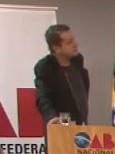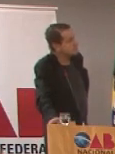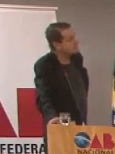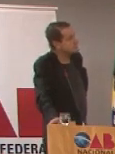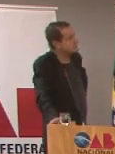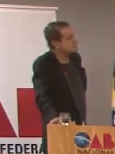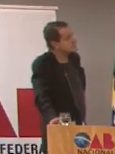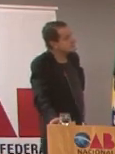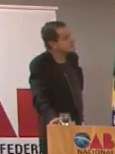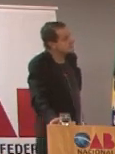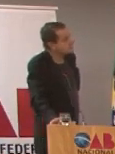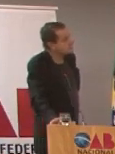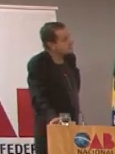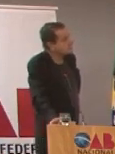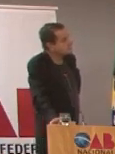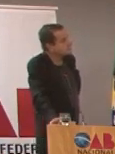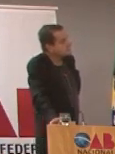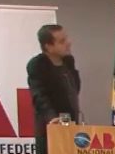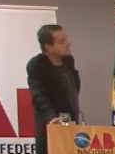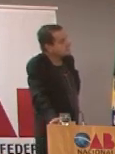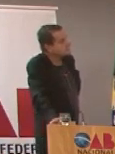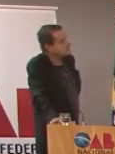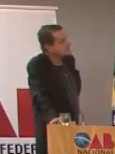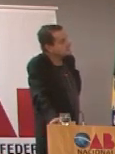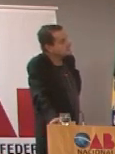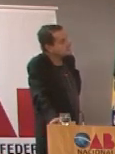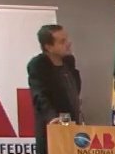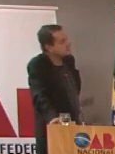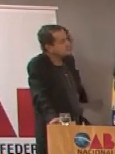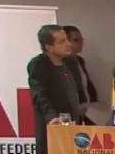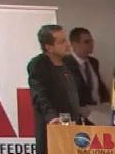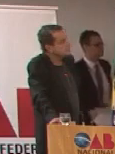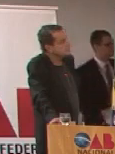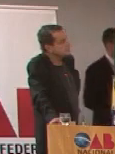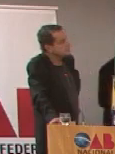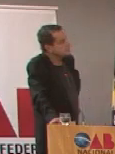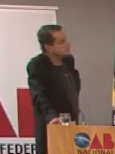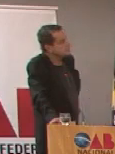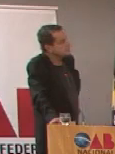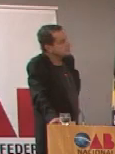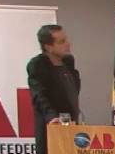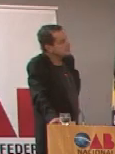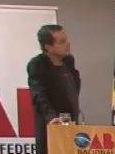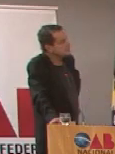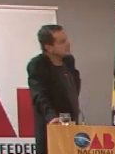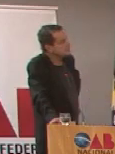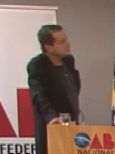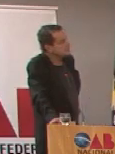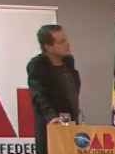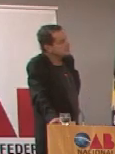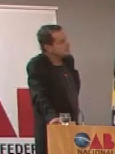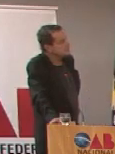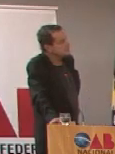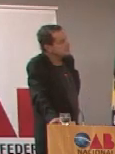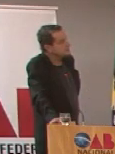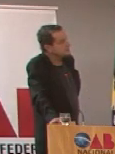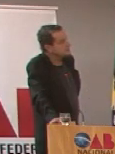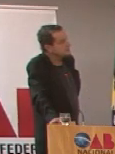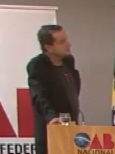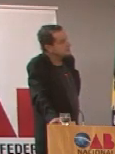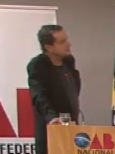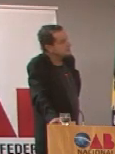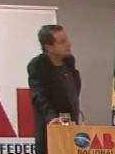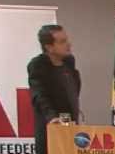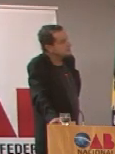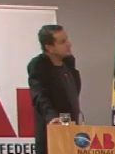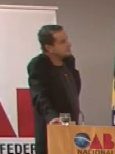num local tão eclético do ponto de vista da discussão de direitos humanos. Eu venho fazendo um trabalho já há